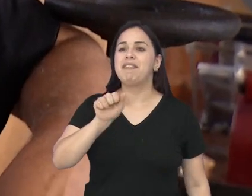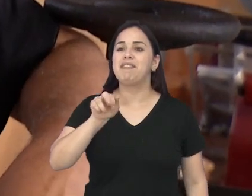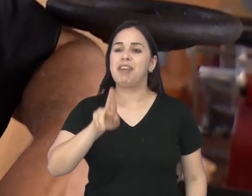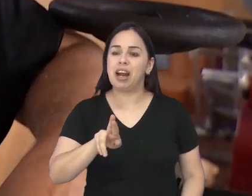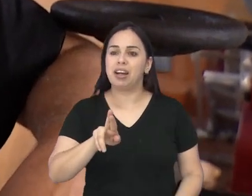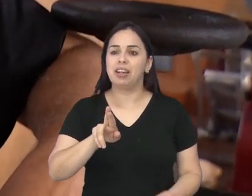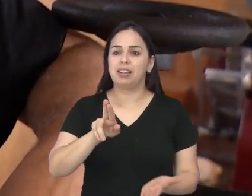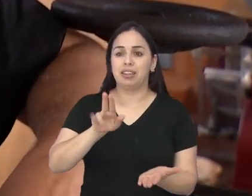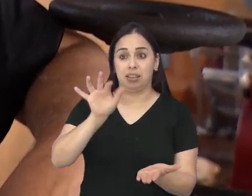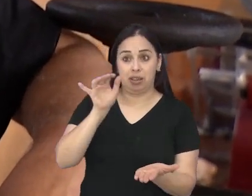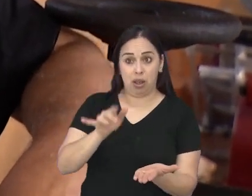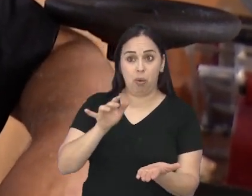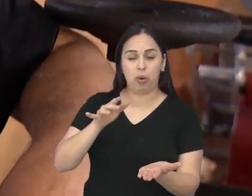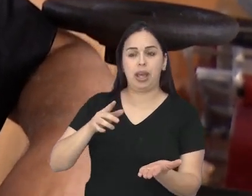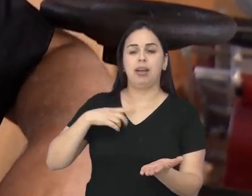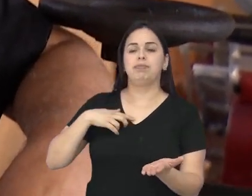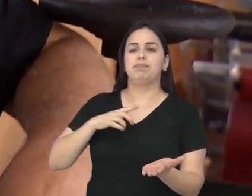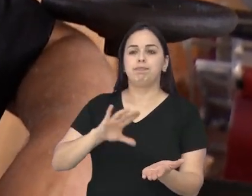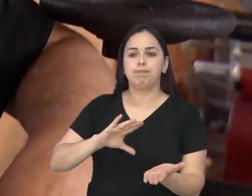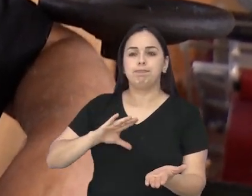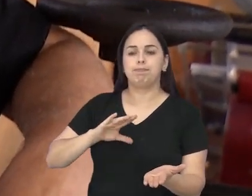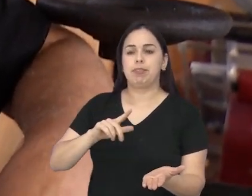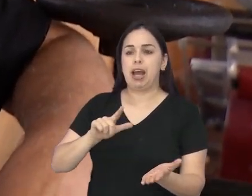você, com uma ferramenta,